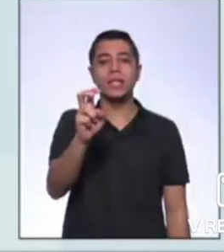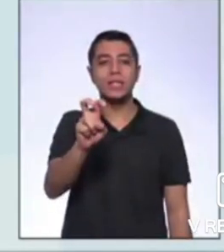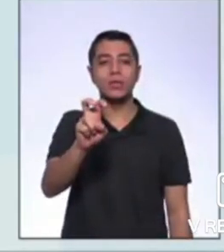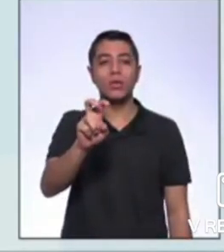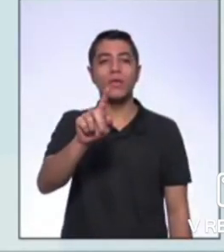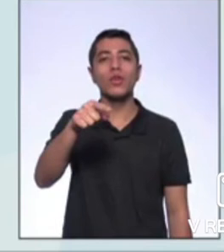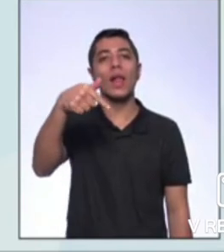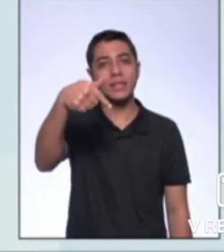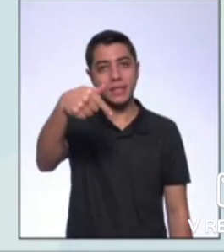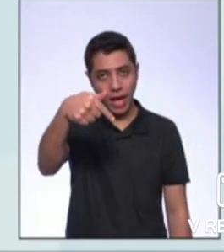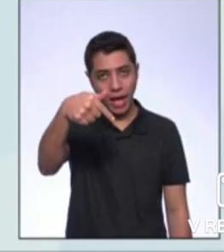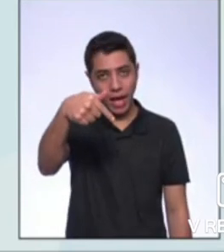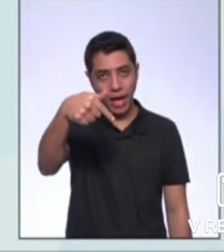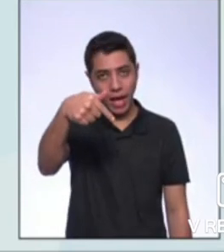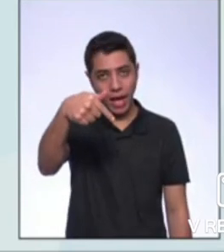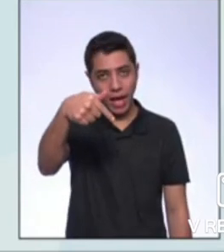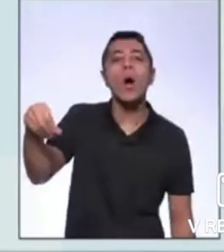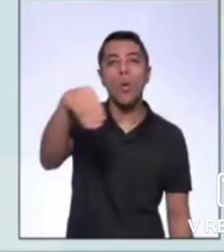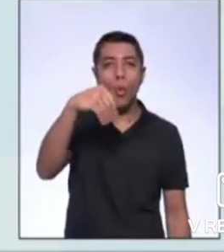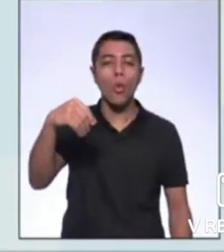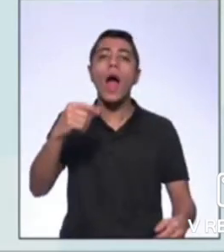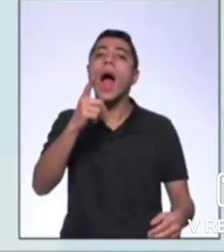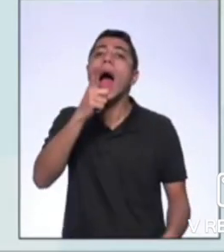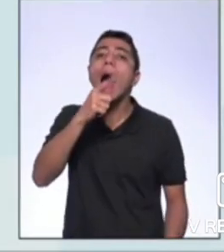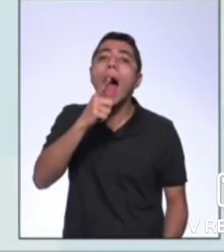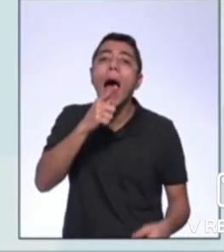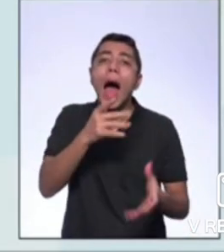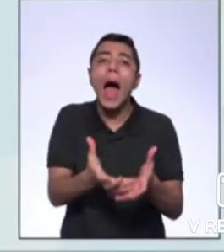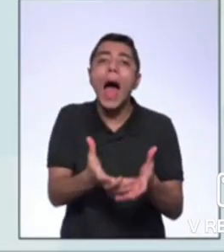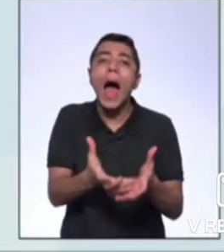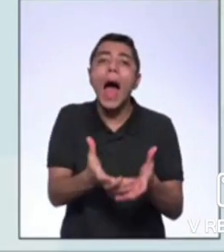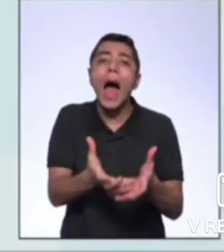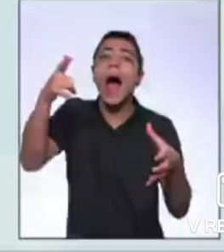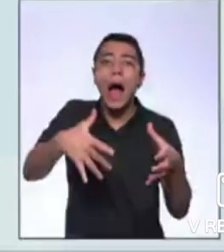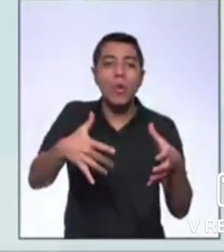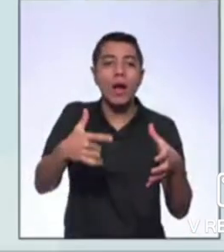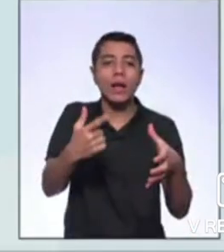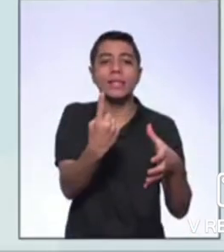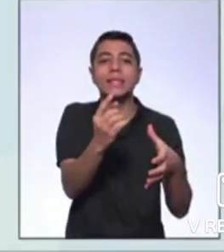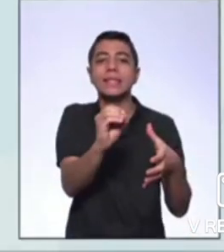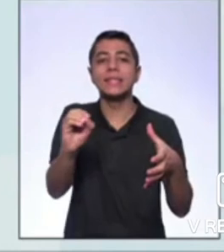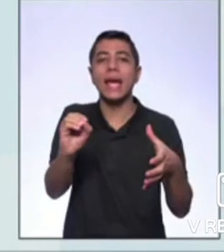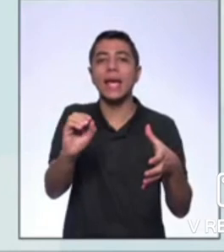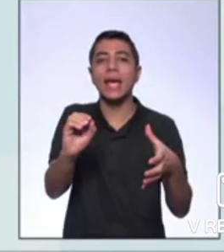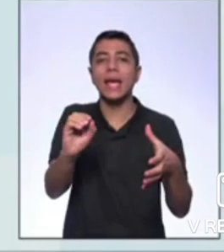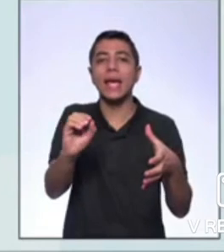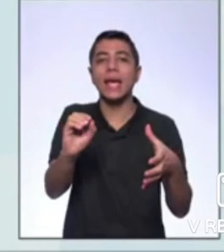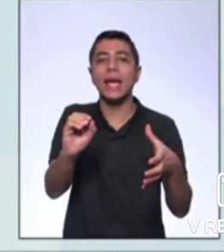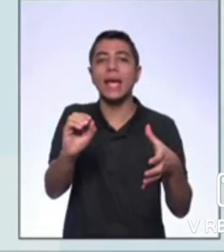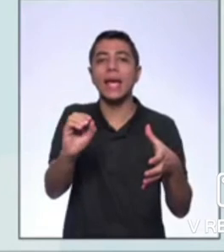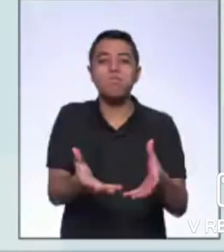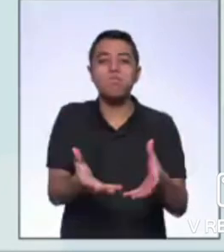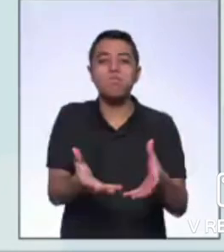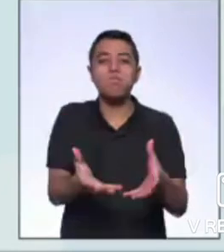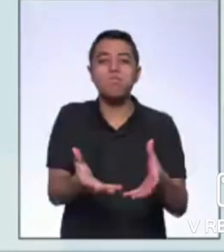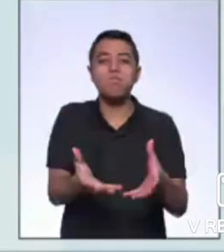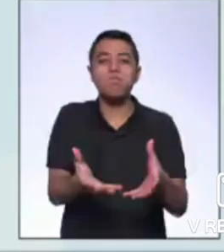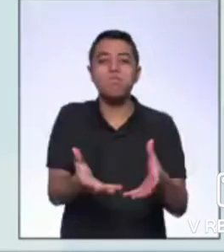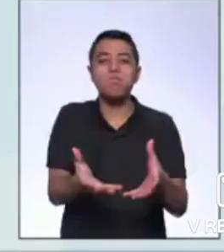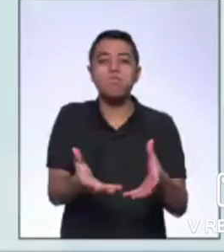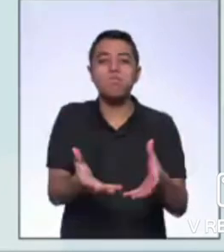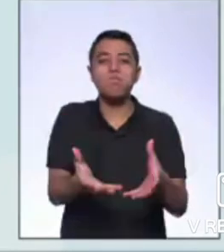em 100 gramas de água. E assim, até chegar a 100 graus Celsius. Aí ele pede, se você pegar 20